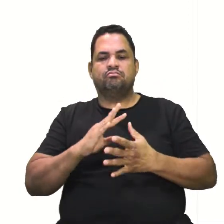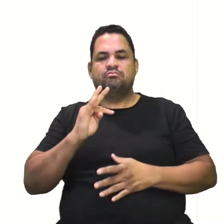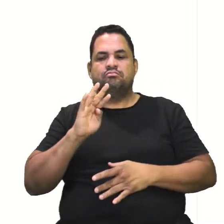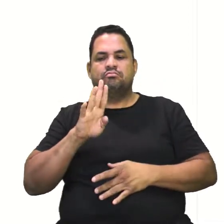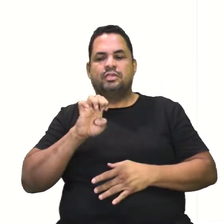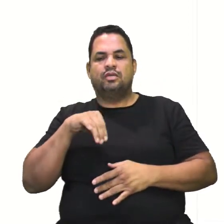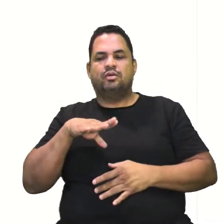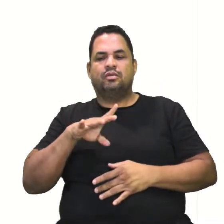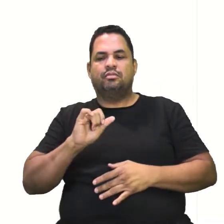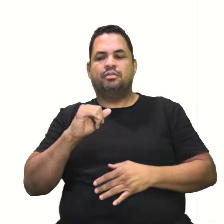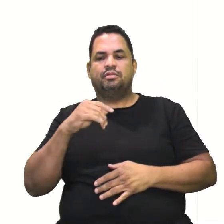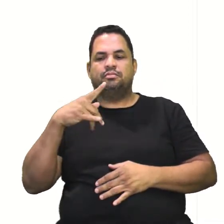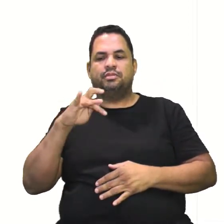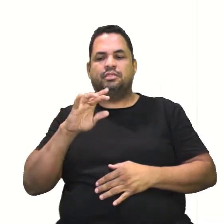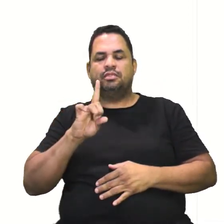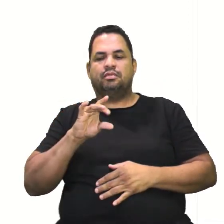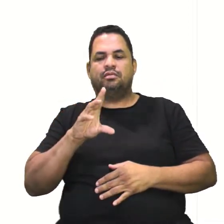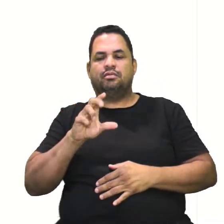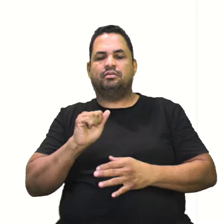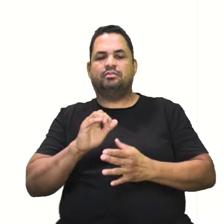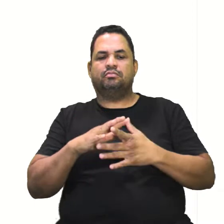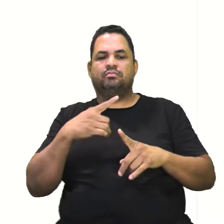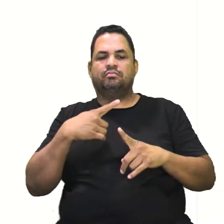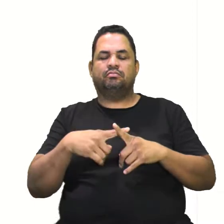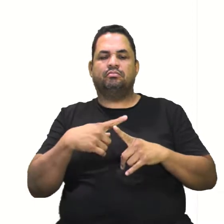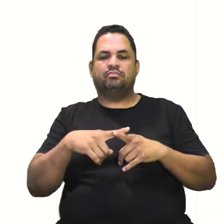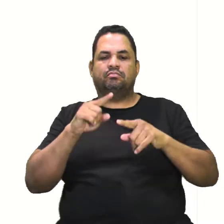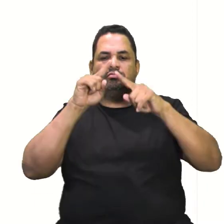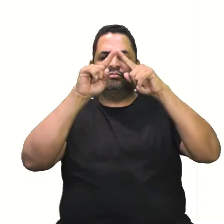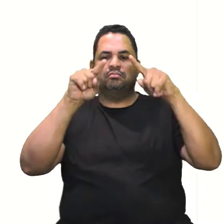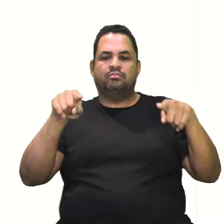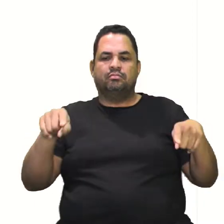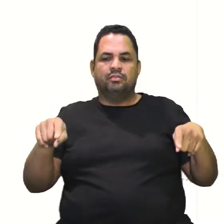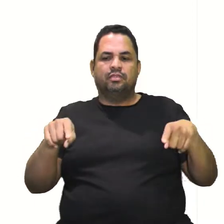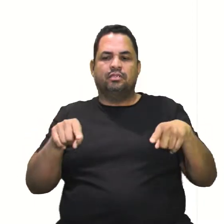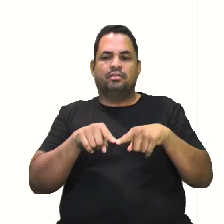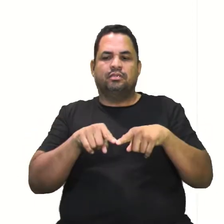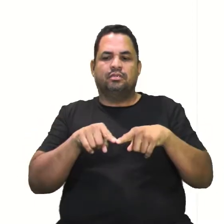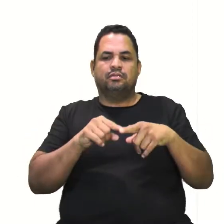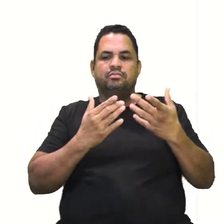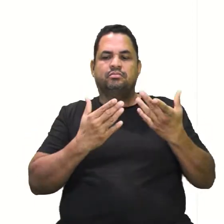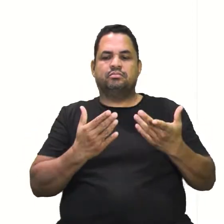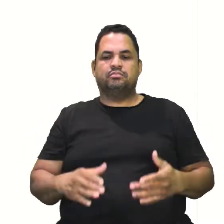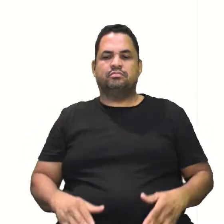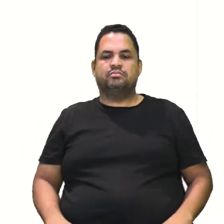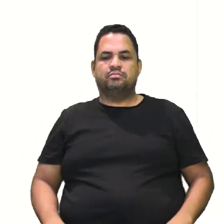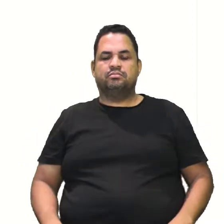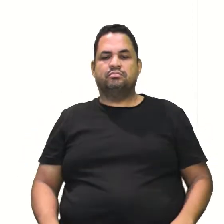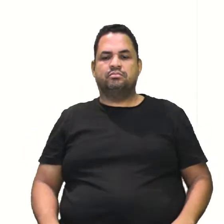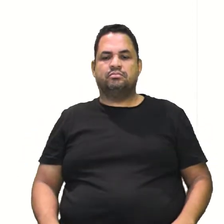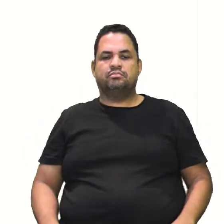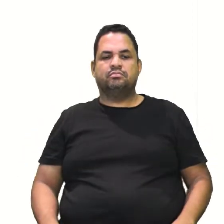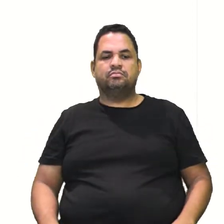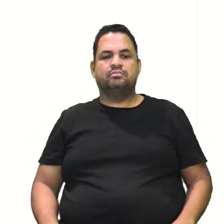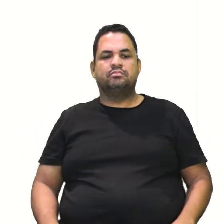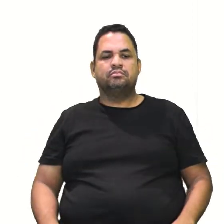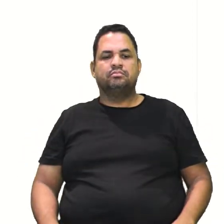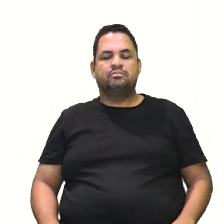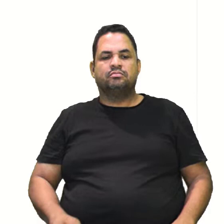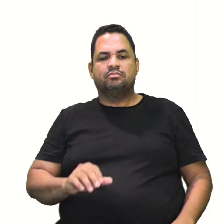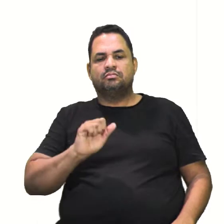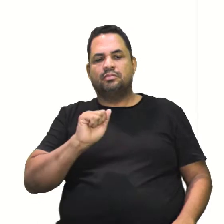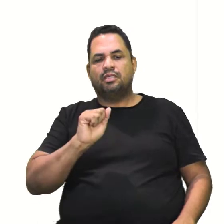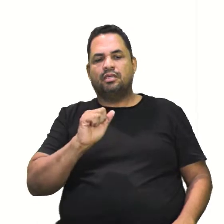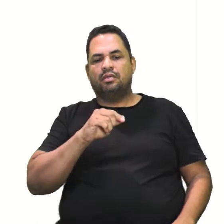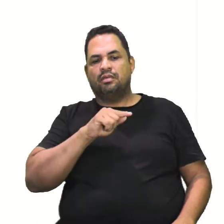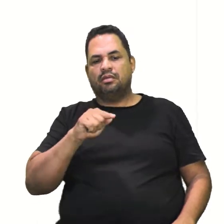Pitágoras. A gente também pode usar esse teorema por conta do nosso triângulo retângulo, né? Só que agora o Azinho é o cateto.